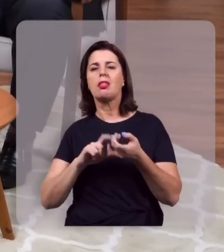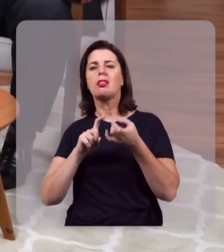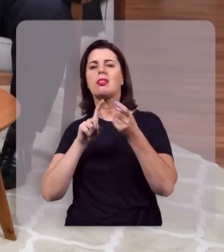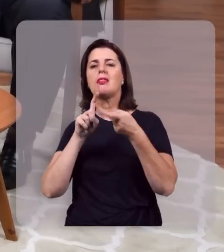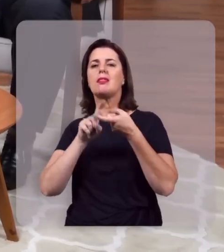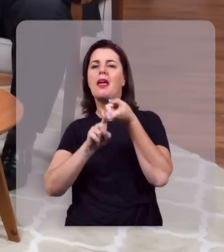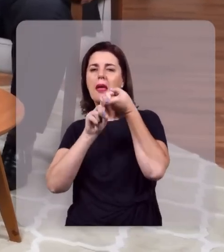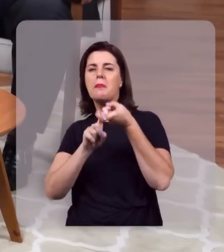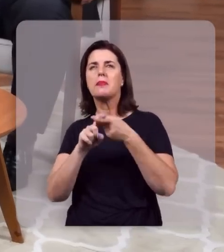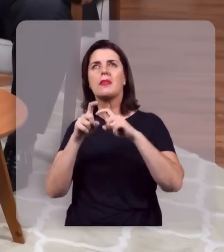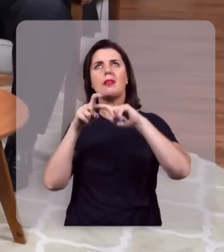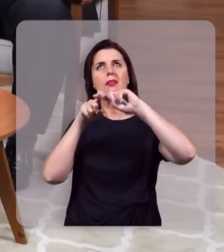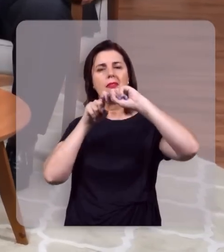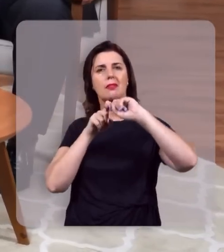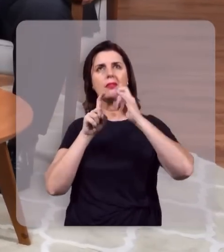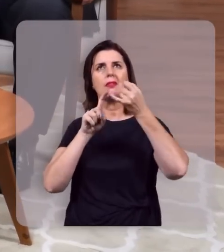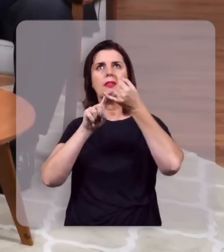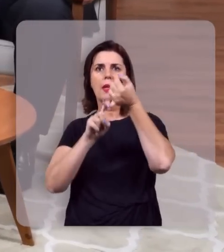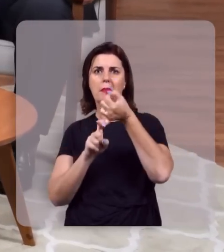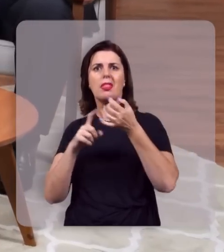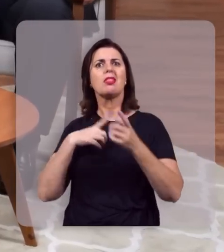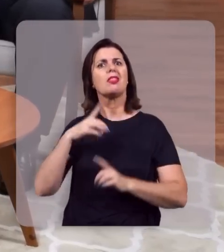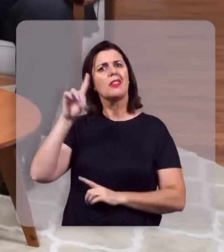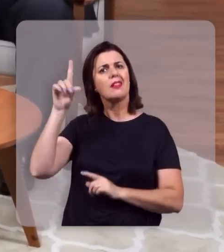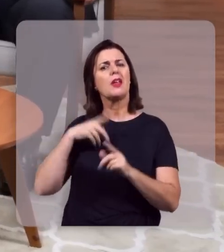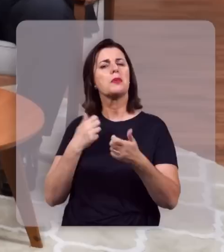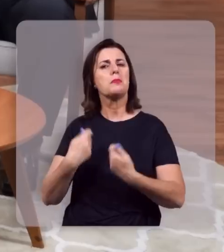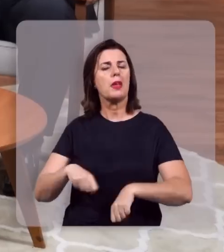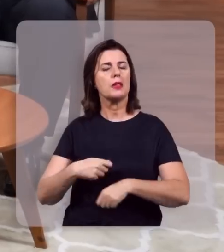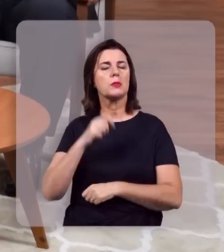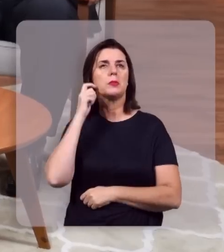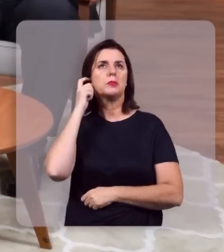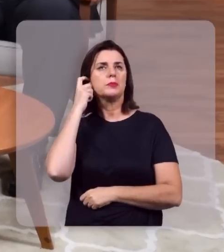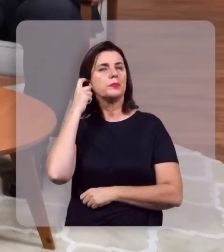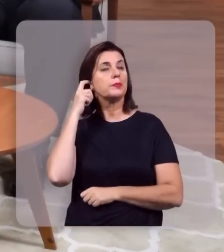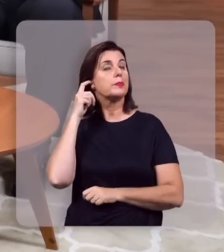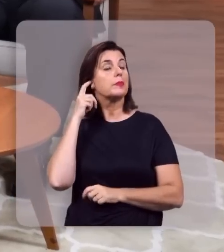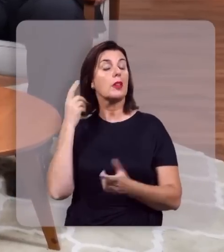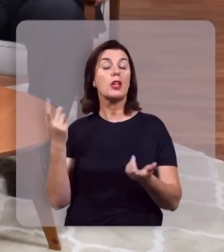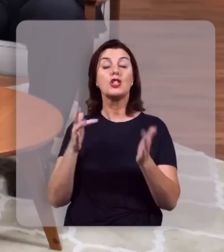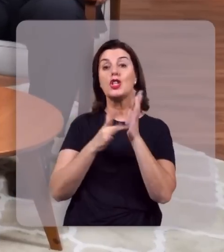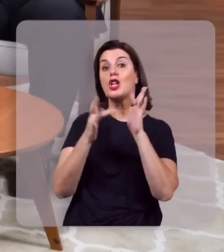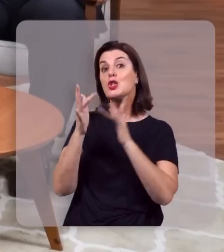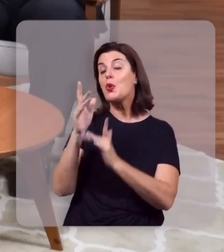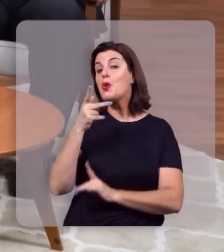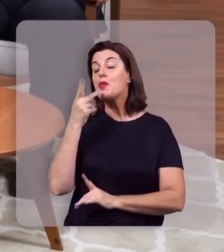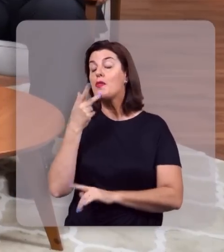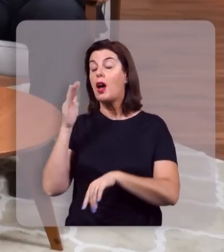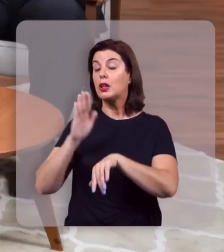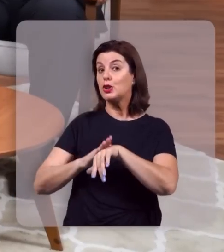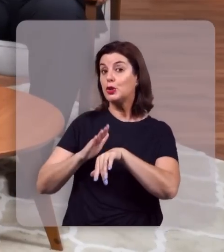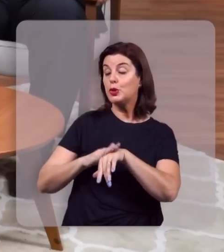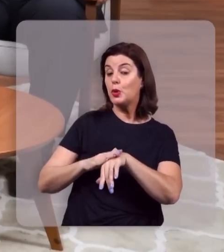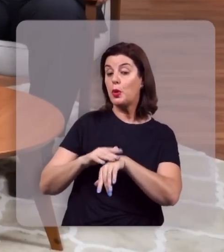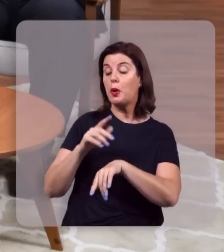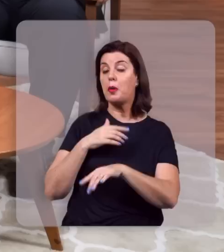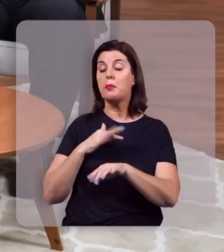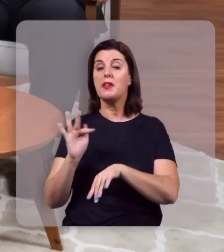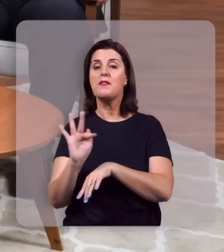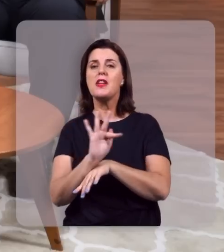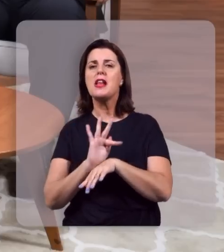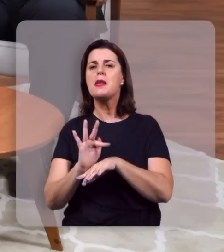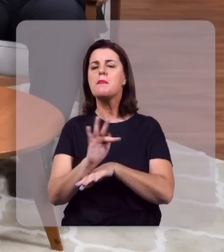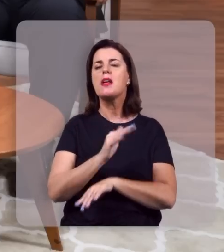de Deus nessa perspectiva. E Jesus fala sobre isso e também a carta do apóstolo Paulo aos Filipenses